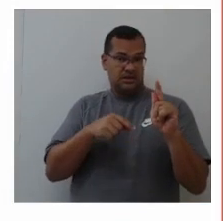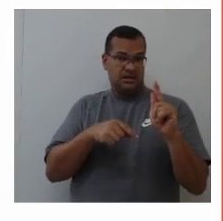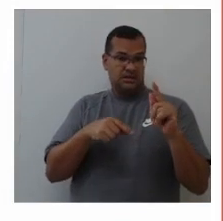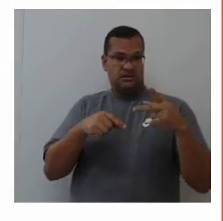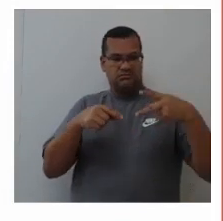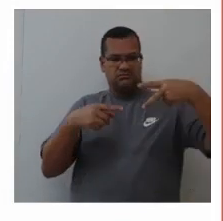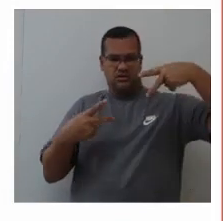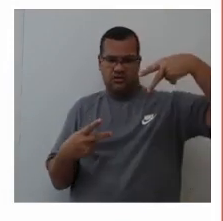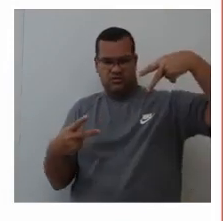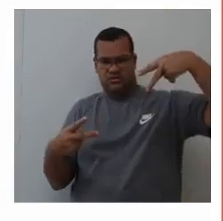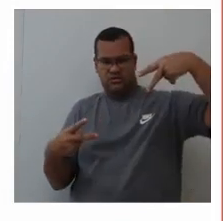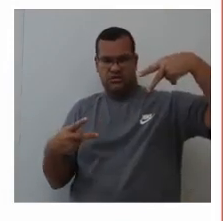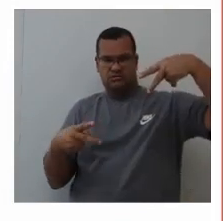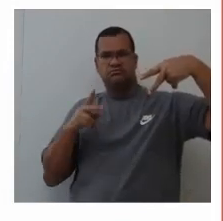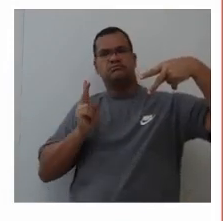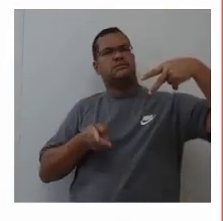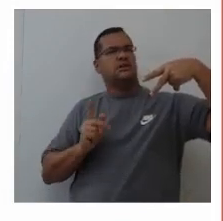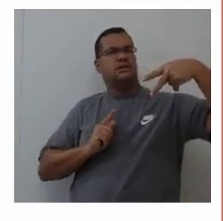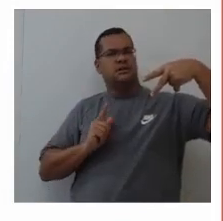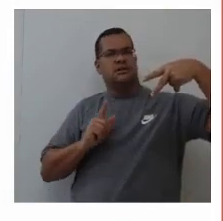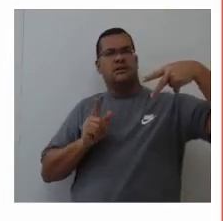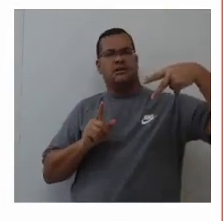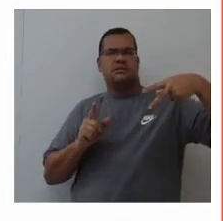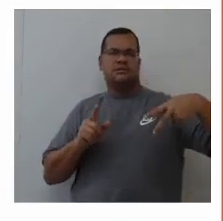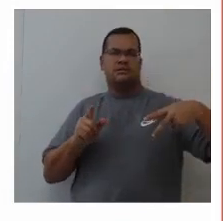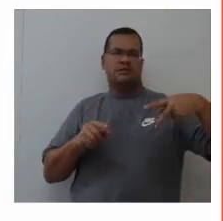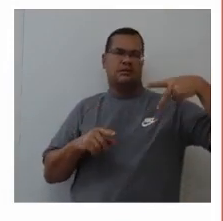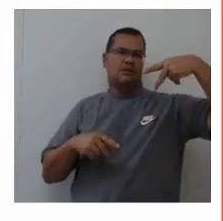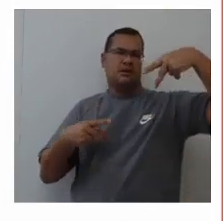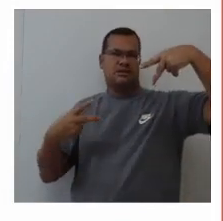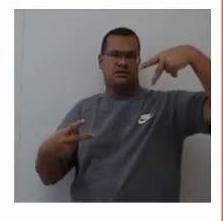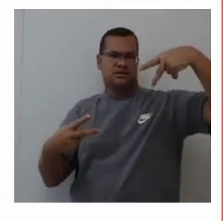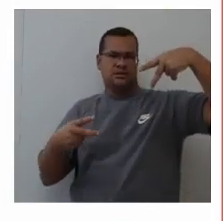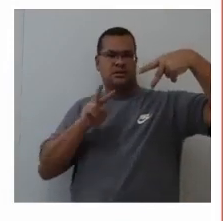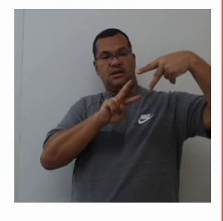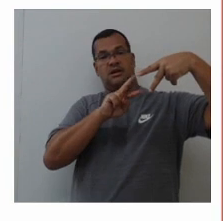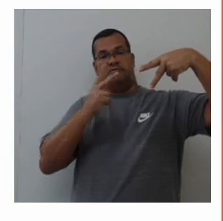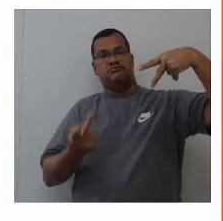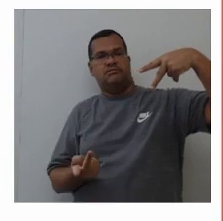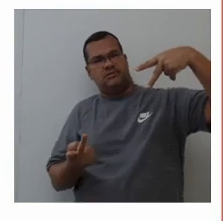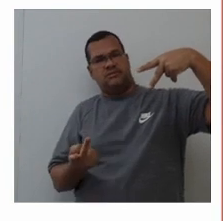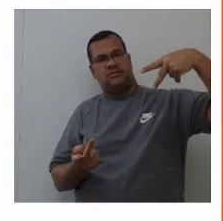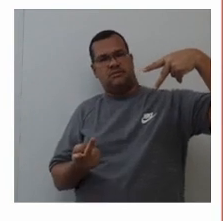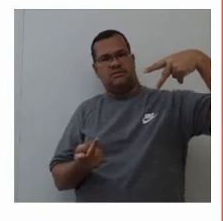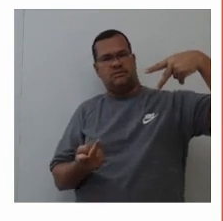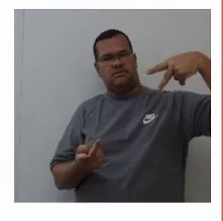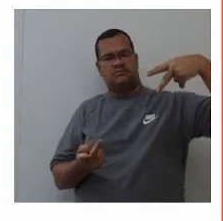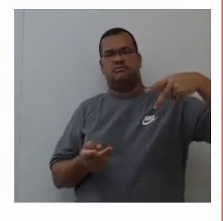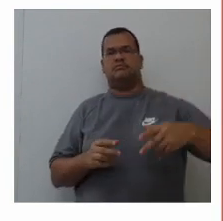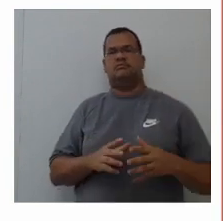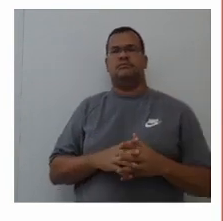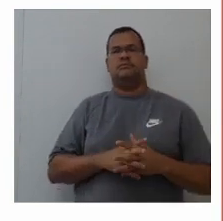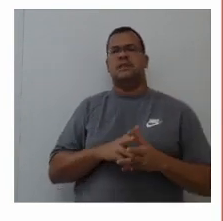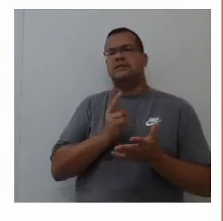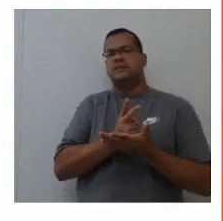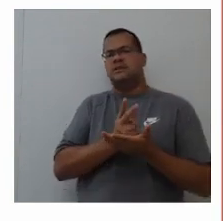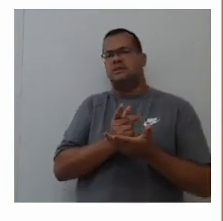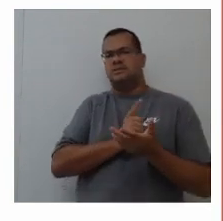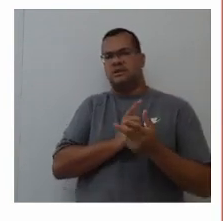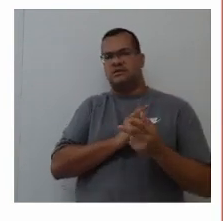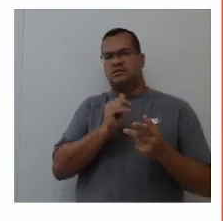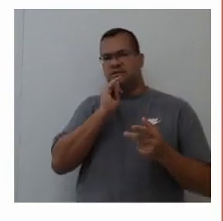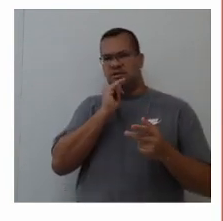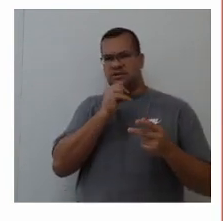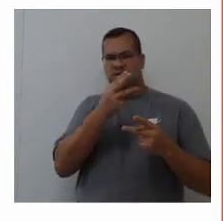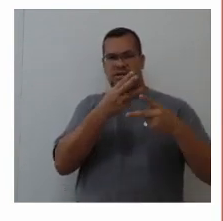complementar é o inverso, assim, a tangente de um ângulo é o inverso da tangente de seu complemento. Então, toda vez que eu tenho, por exemplo, um